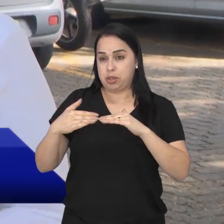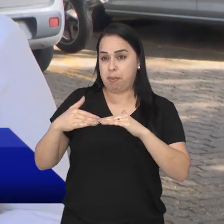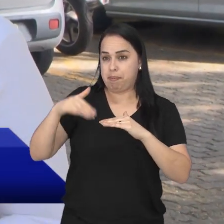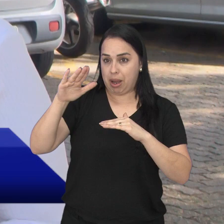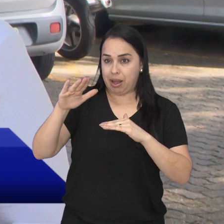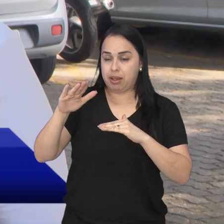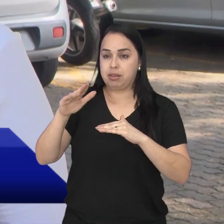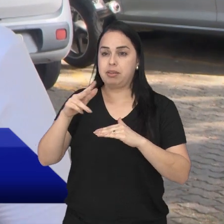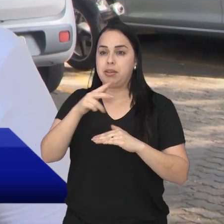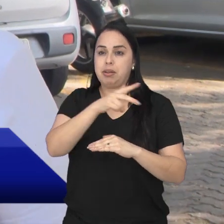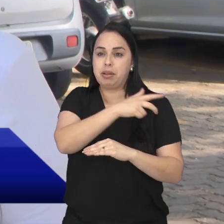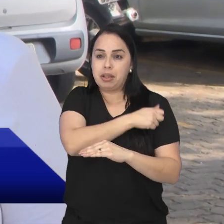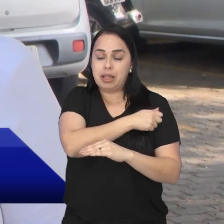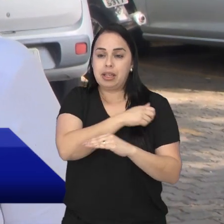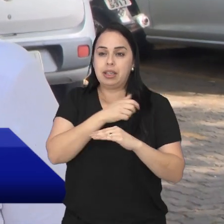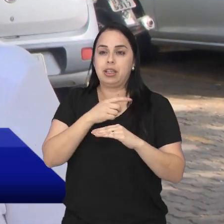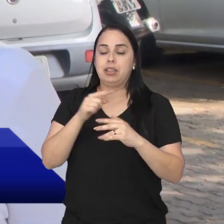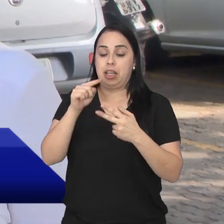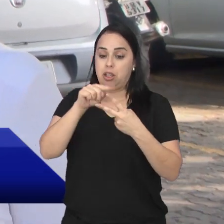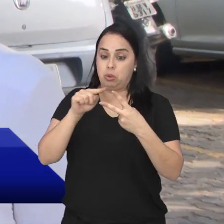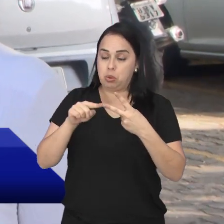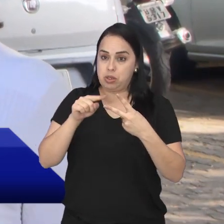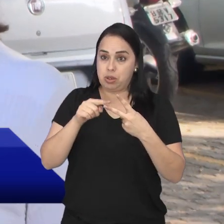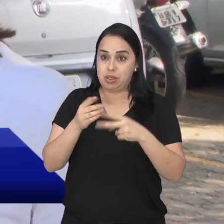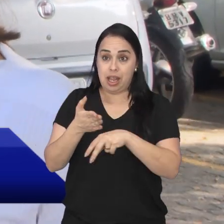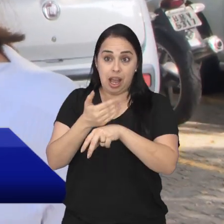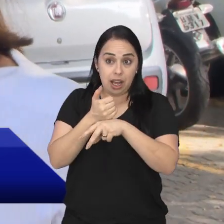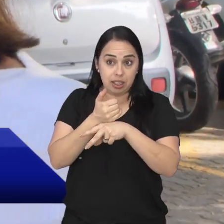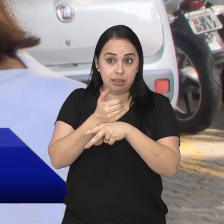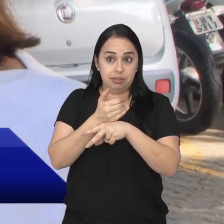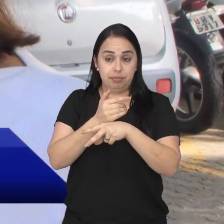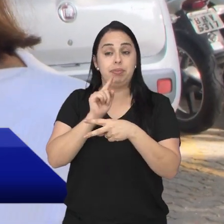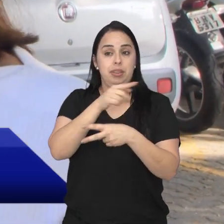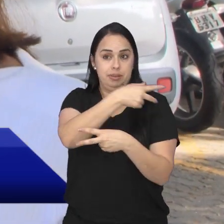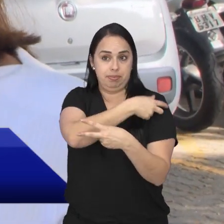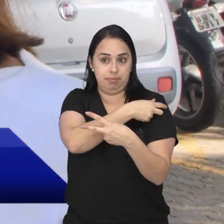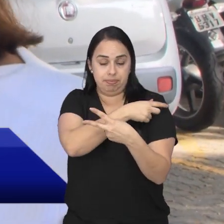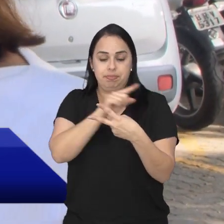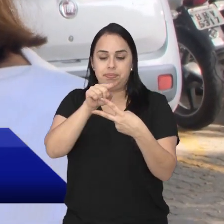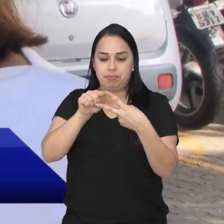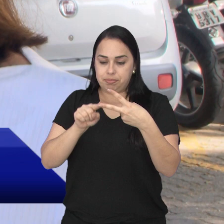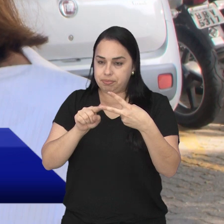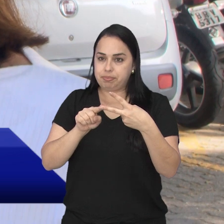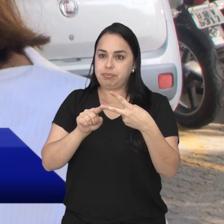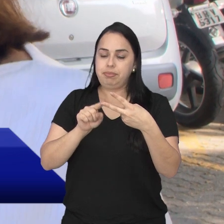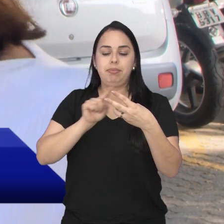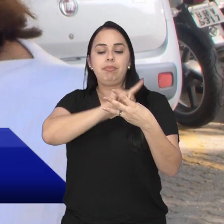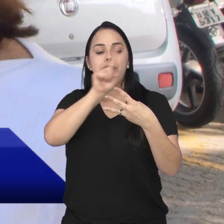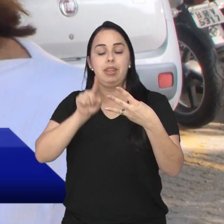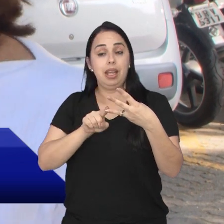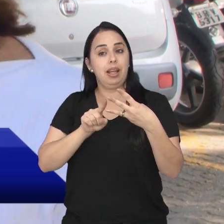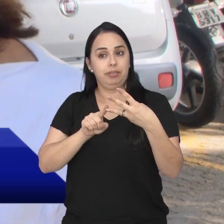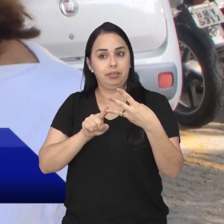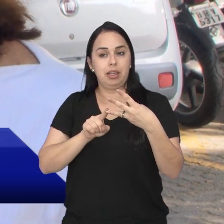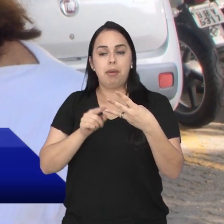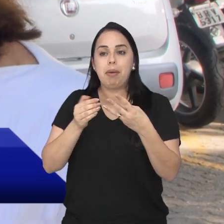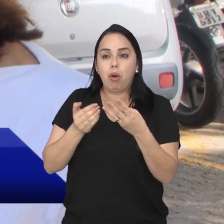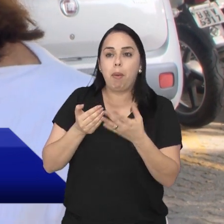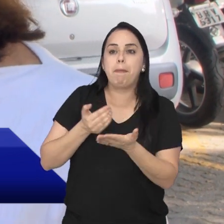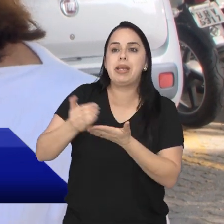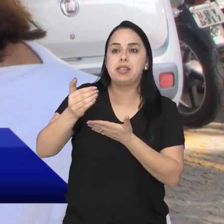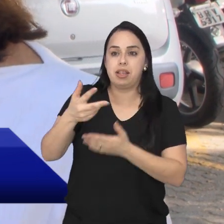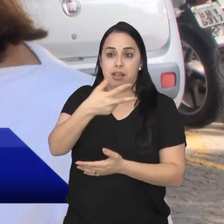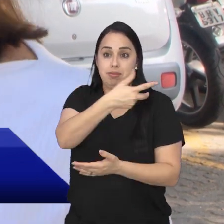receber aivalente você precisa ter no mínimo duas doses de uma vacina anterior um esquema completo das outras vacinas para você iniciar